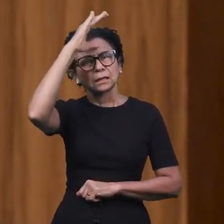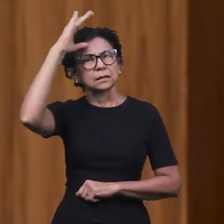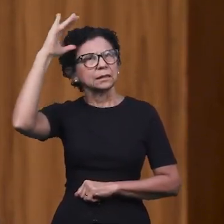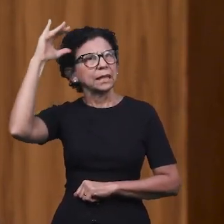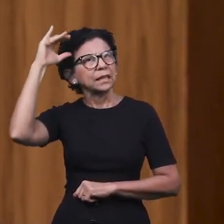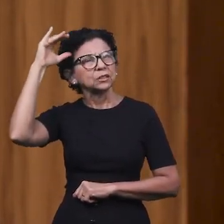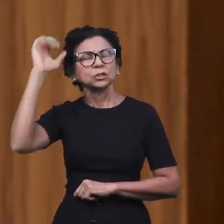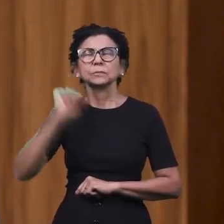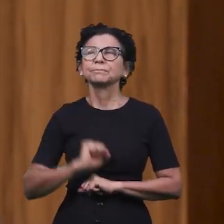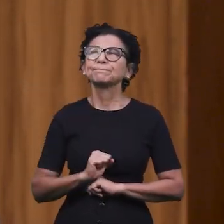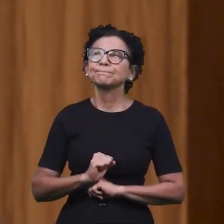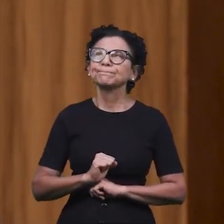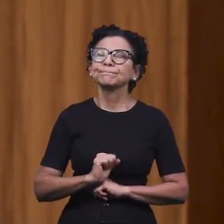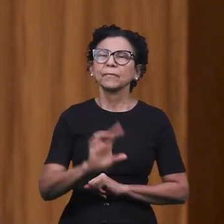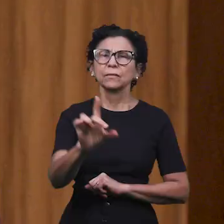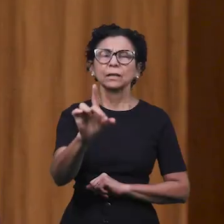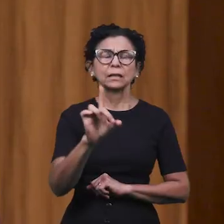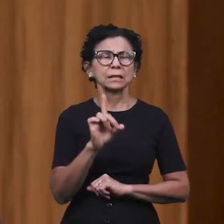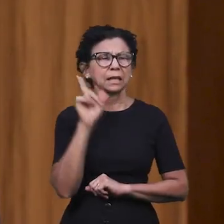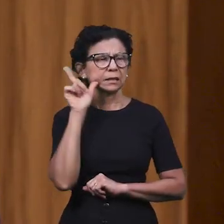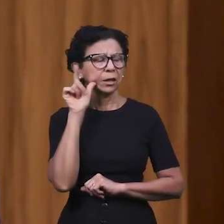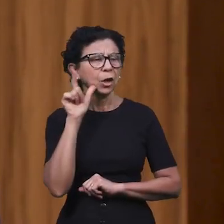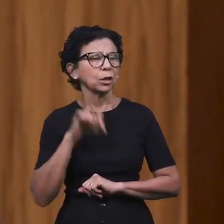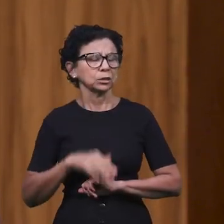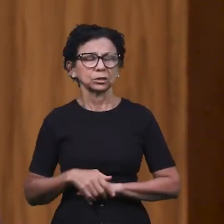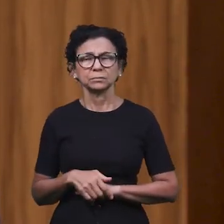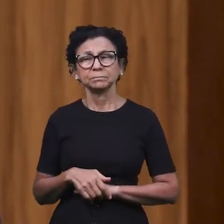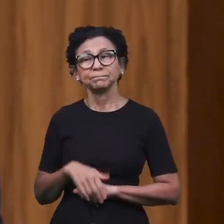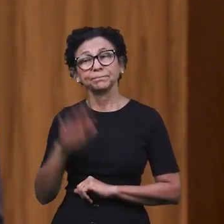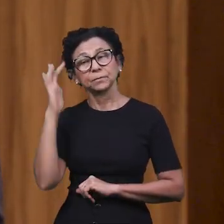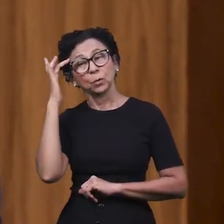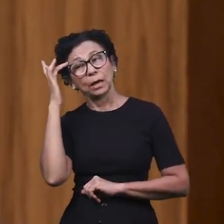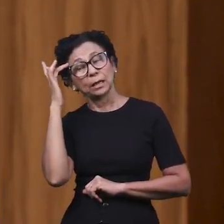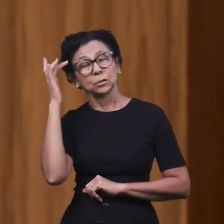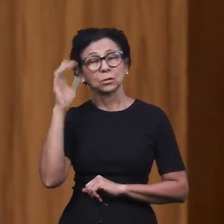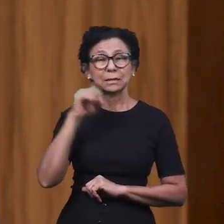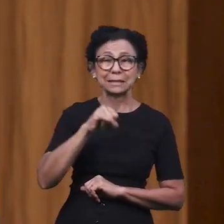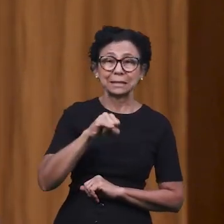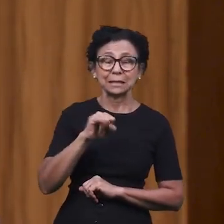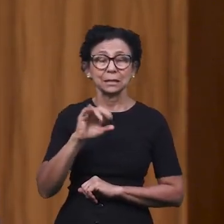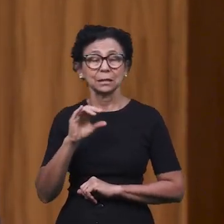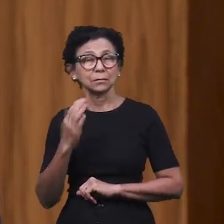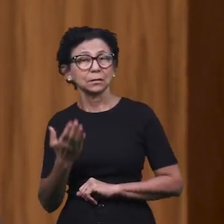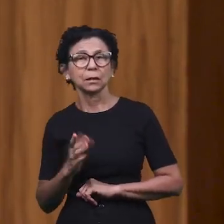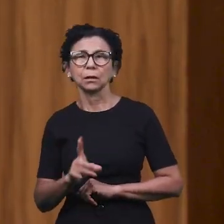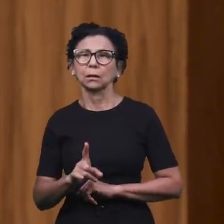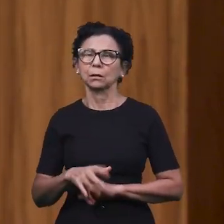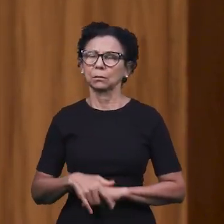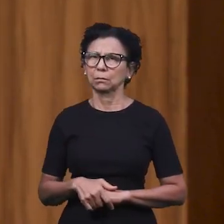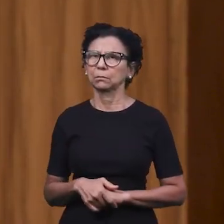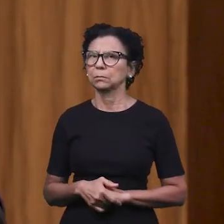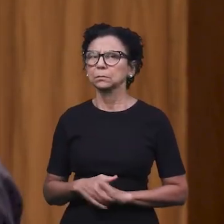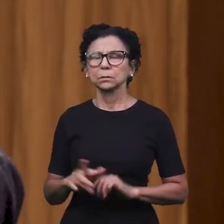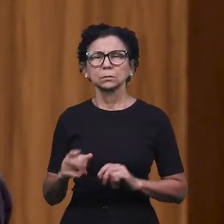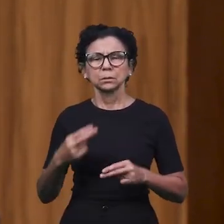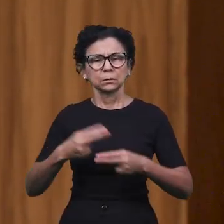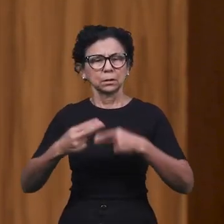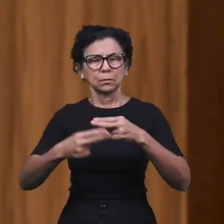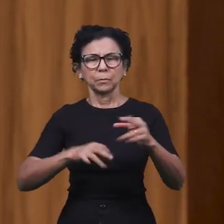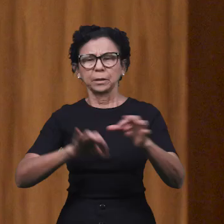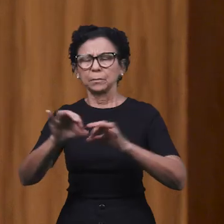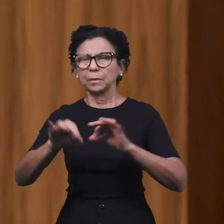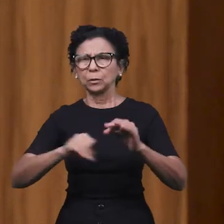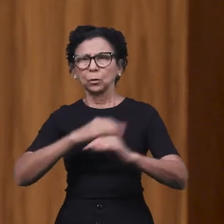para isso. E aqui Neemias traz isso. Então, olha, eu preciso disso, eu preciso daquilo, eu preciso de tal coisa. Assim a gente precisa